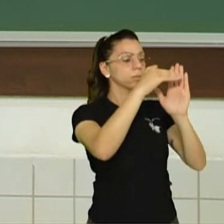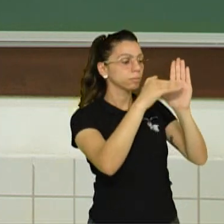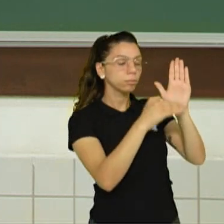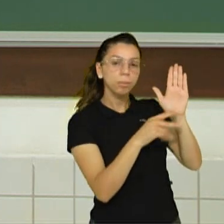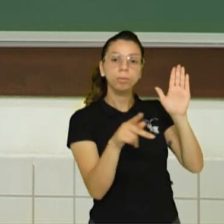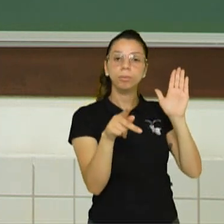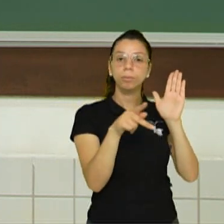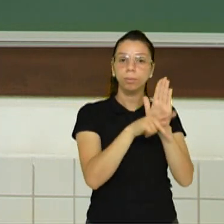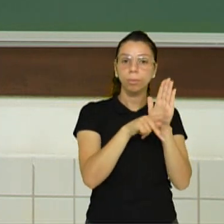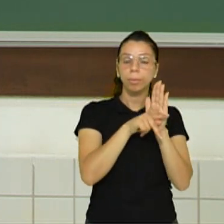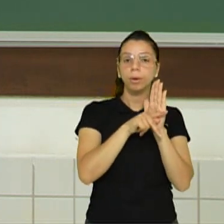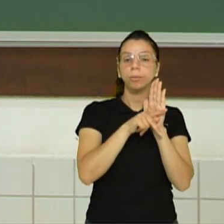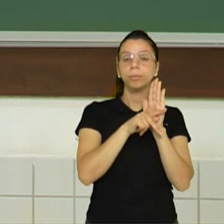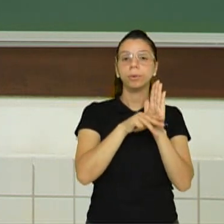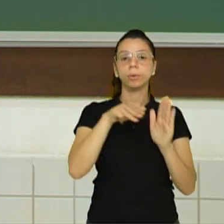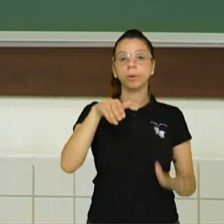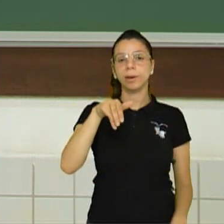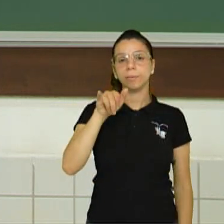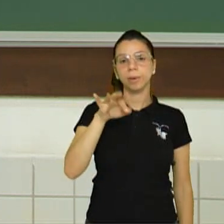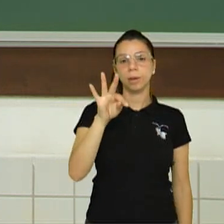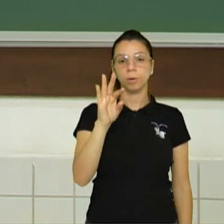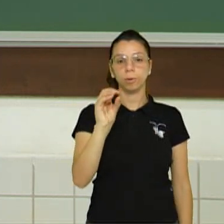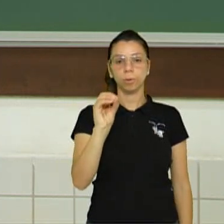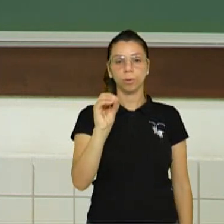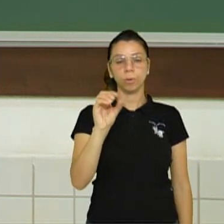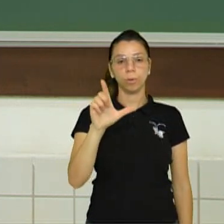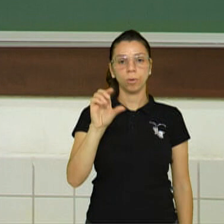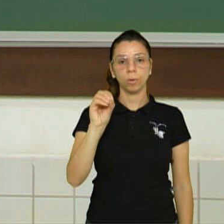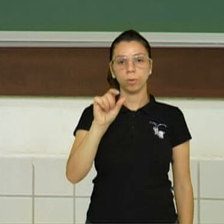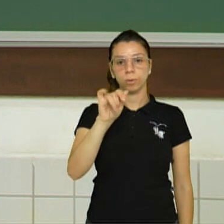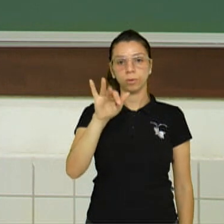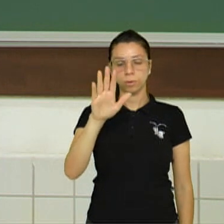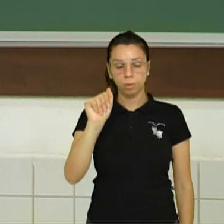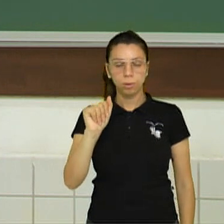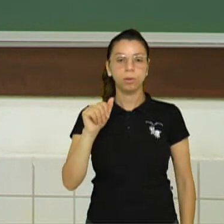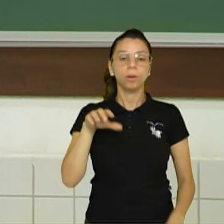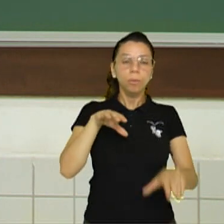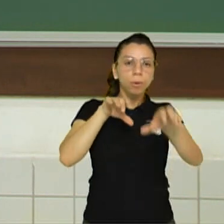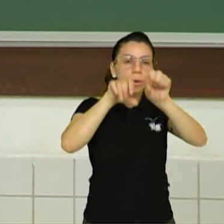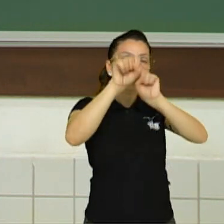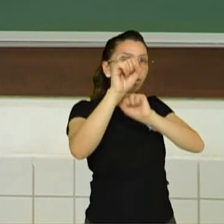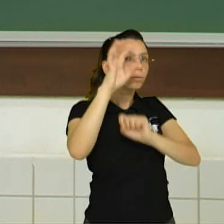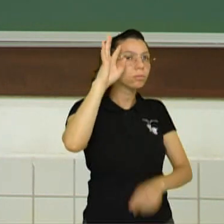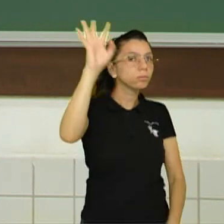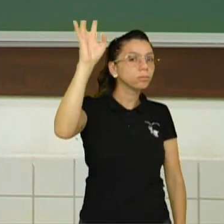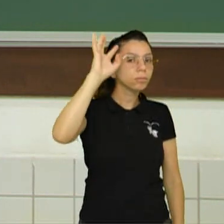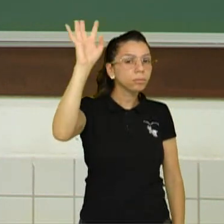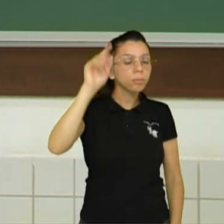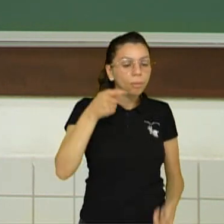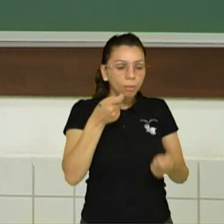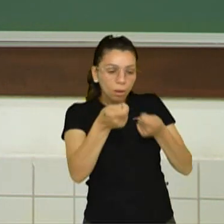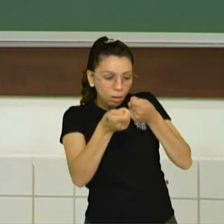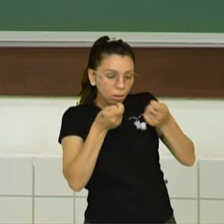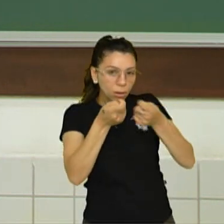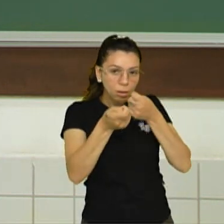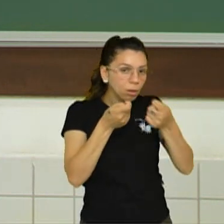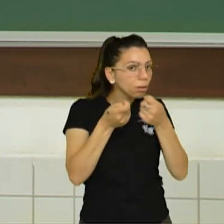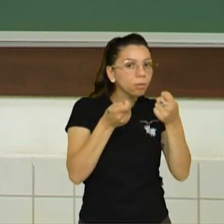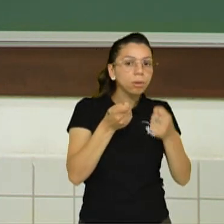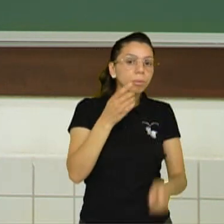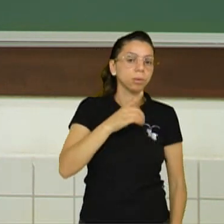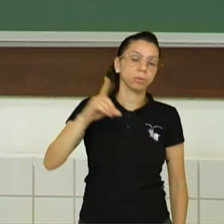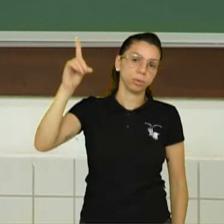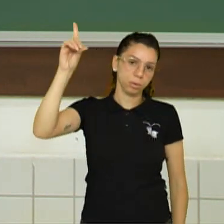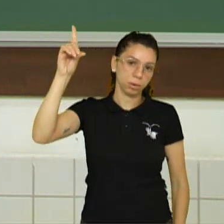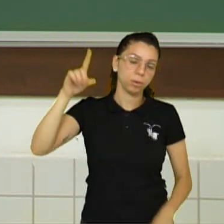mitologia, né? Ele fala que o destino ali dos lusitanos estava sendo pensado, estava sendo controlado também pelos deuses. Mas